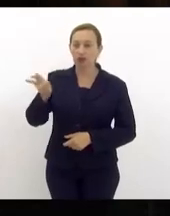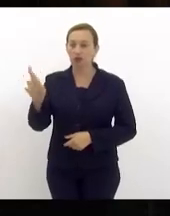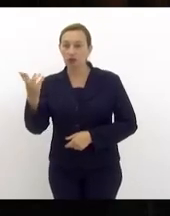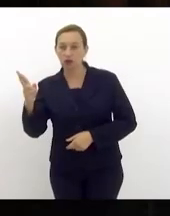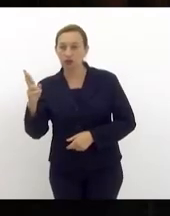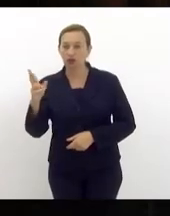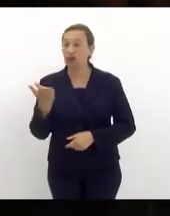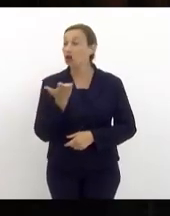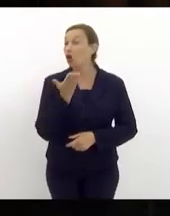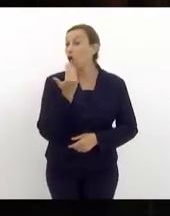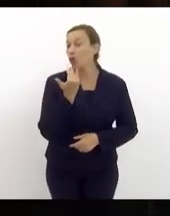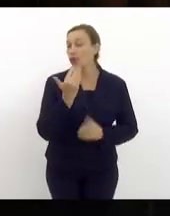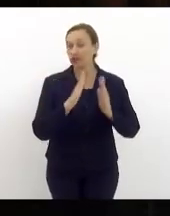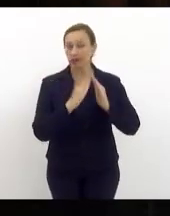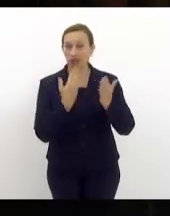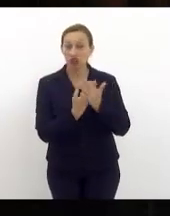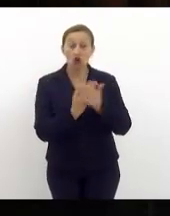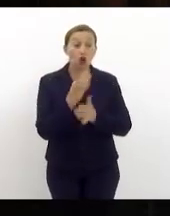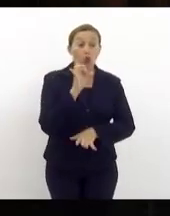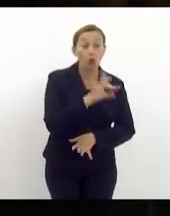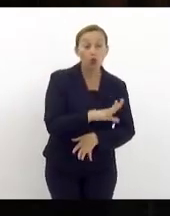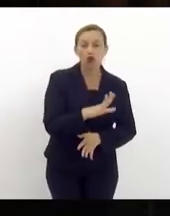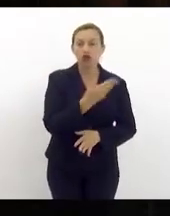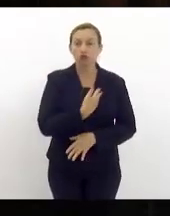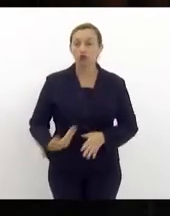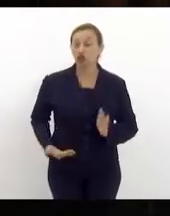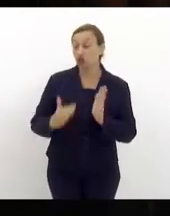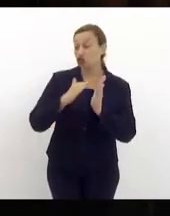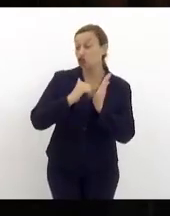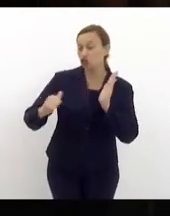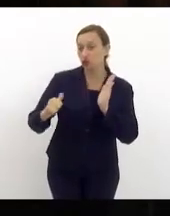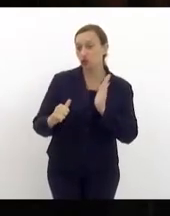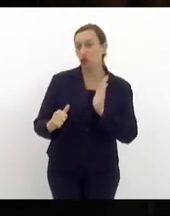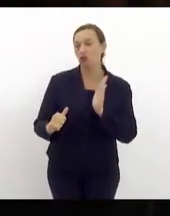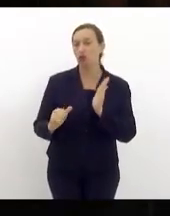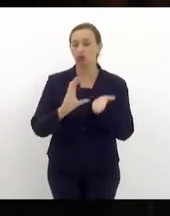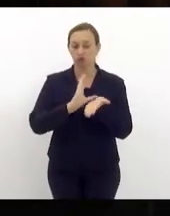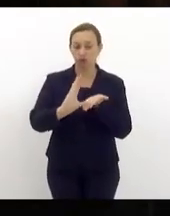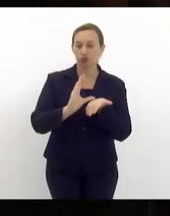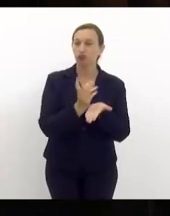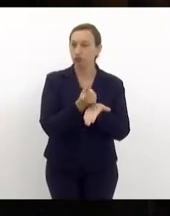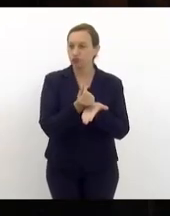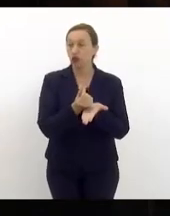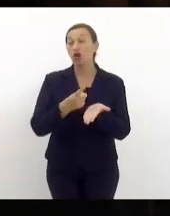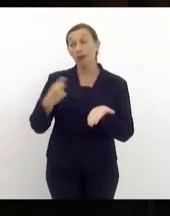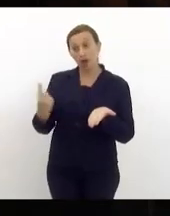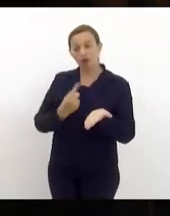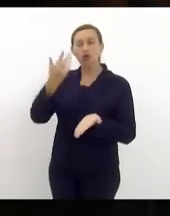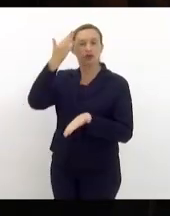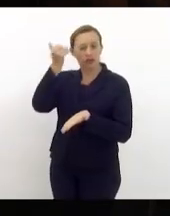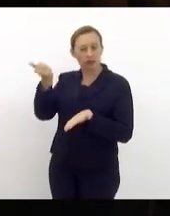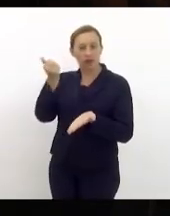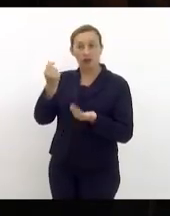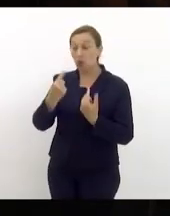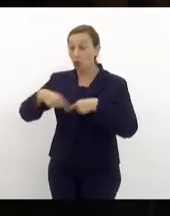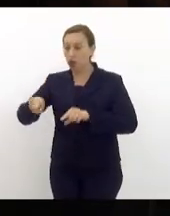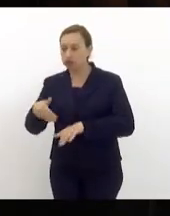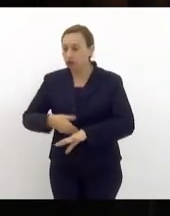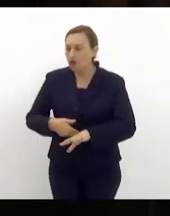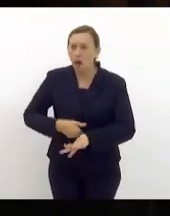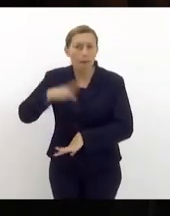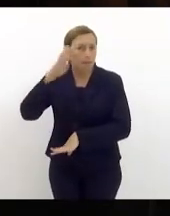escolar. É importante dizer que o último governo retirou verba da merenda escolar, e para nós que sabemos que o combate à fome